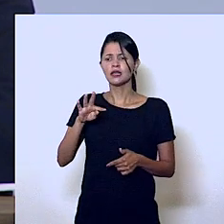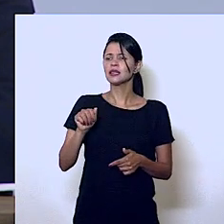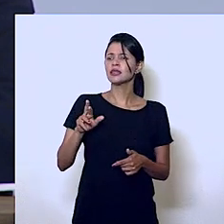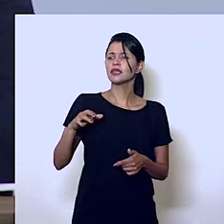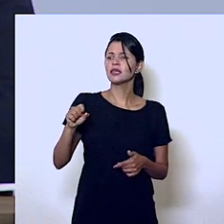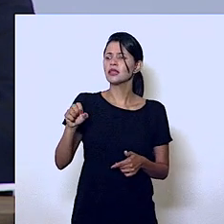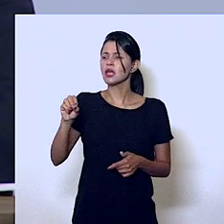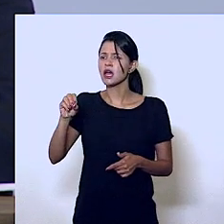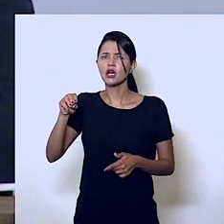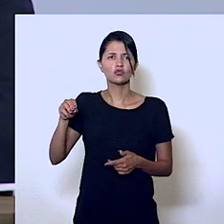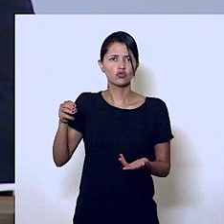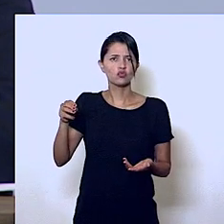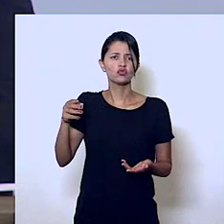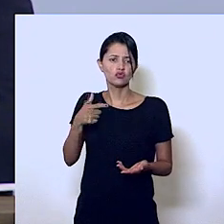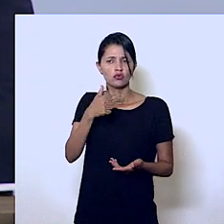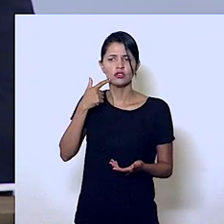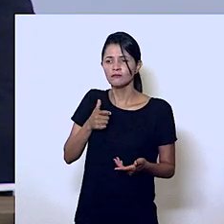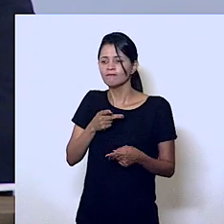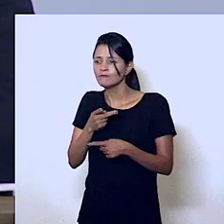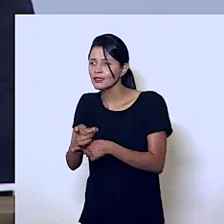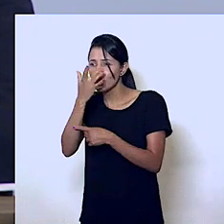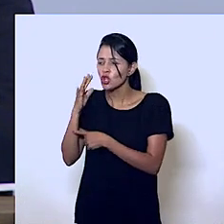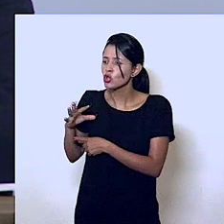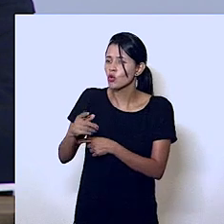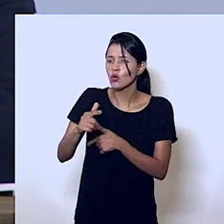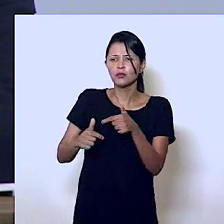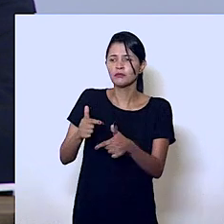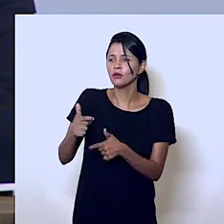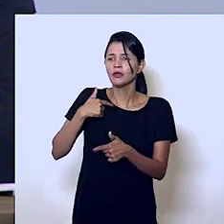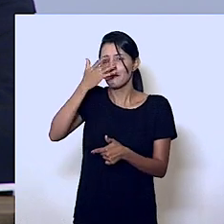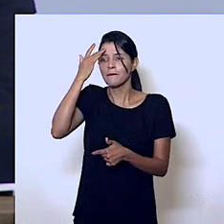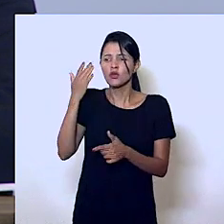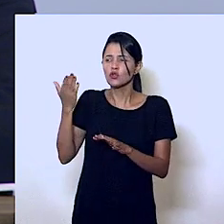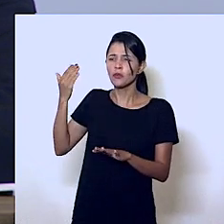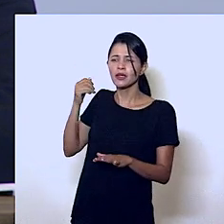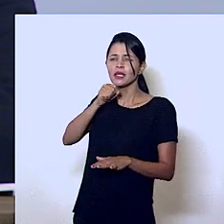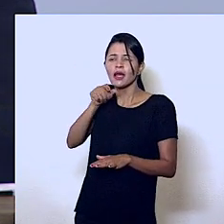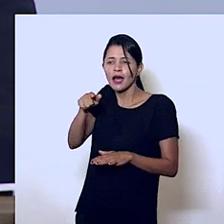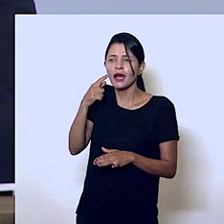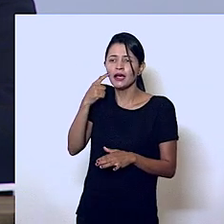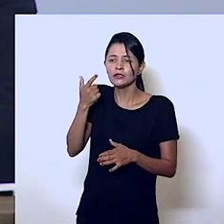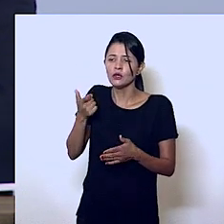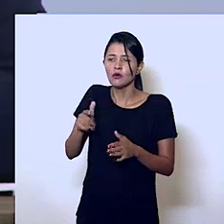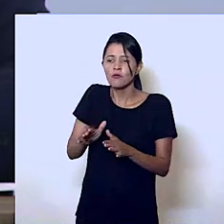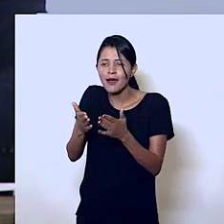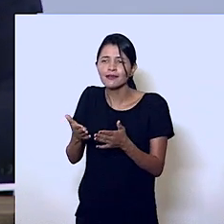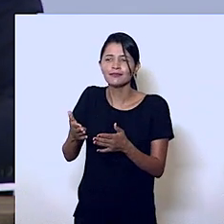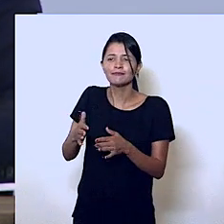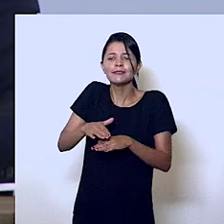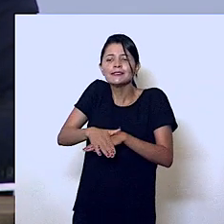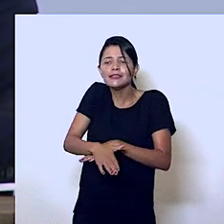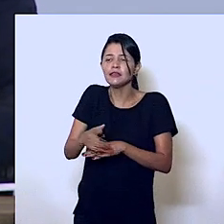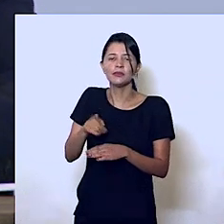categorias funcionais, dos mais humildes até os embaixadores mais antigos, do imenso carinho e amor mesmo que ele